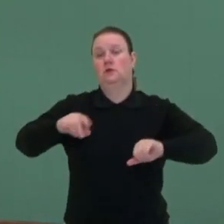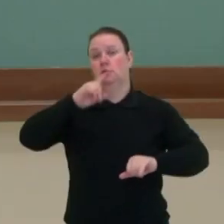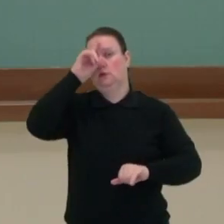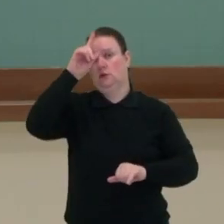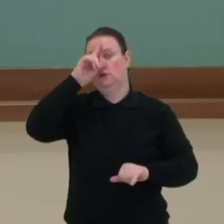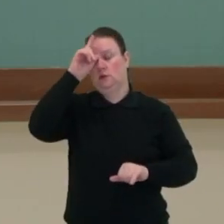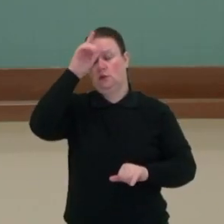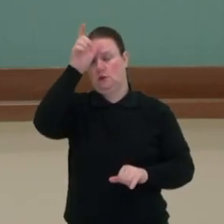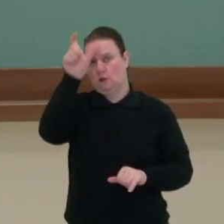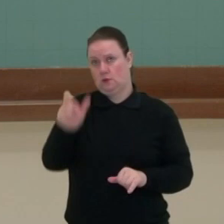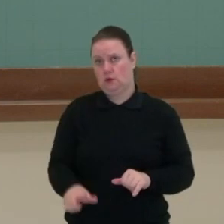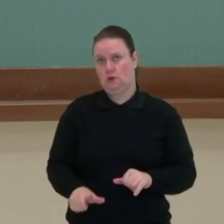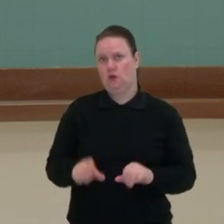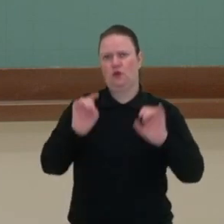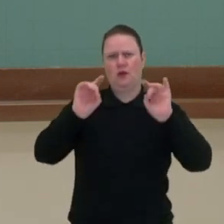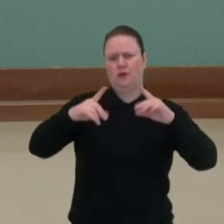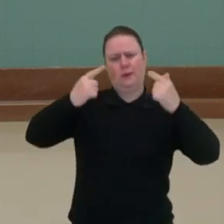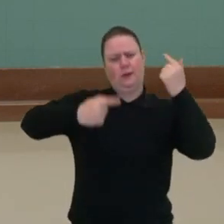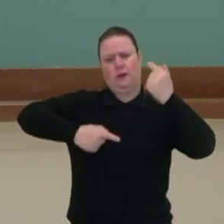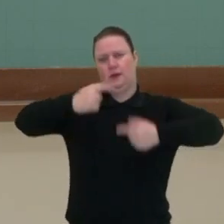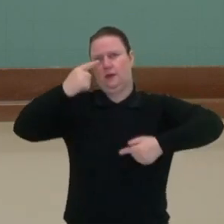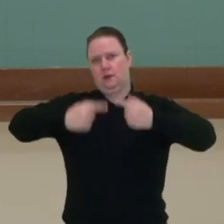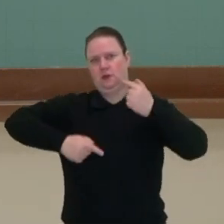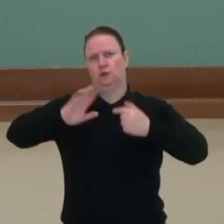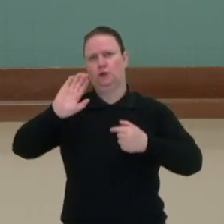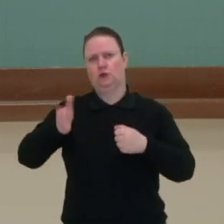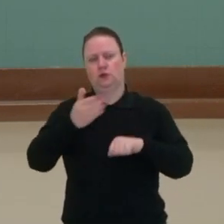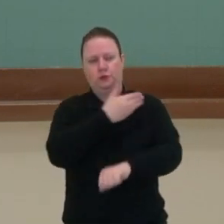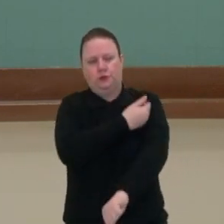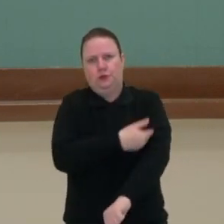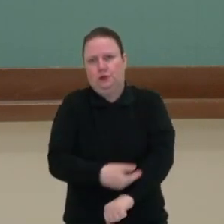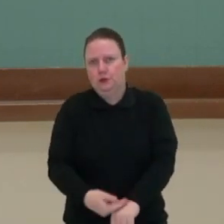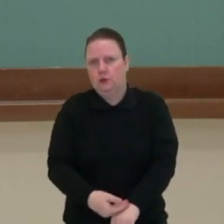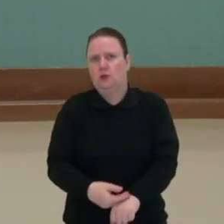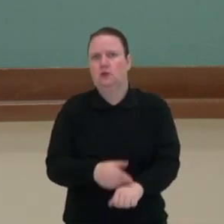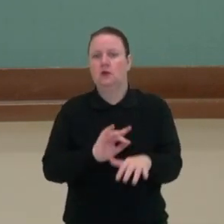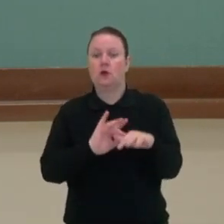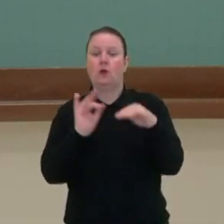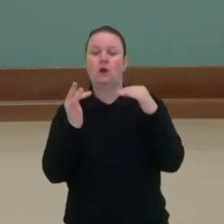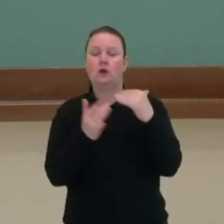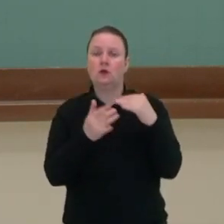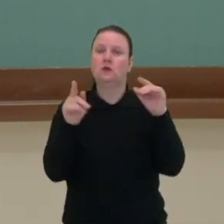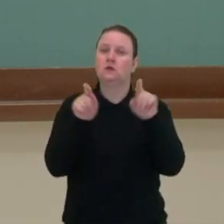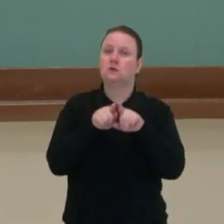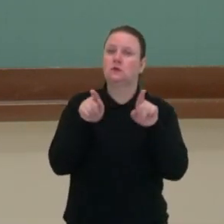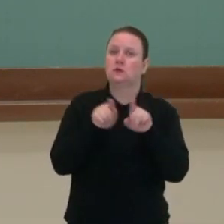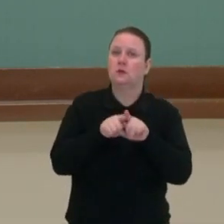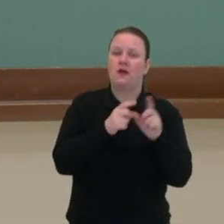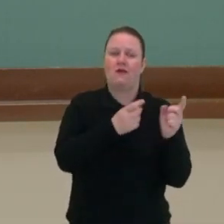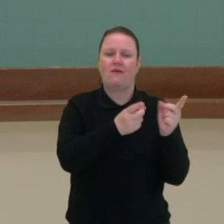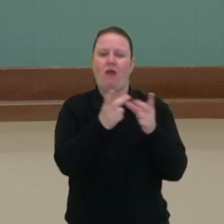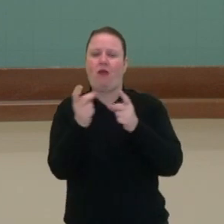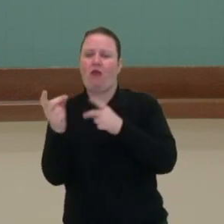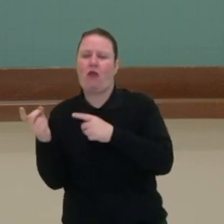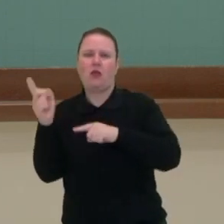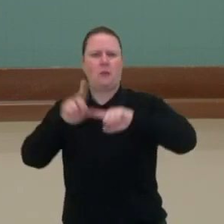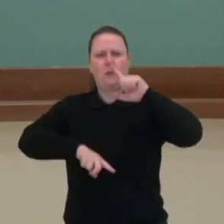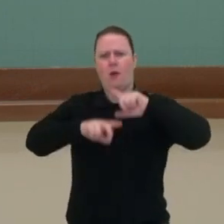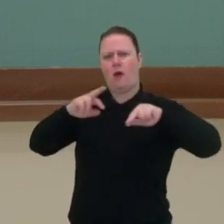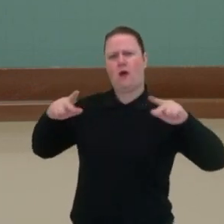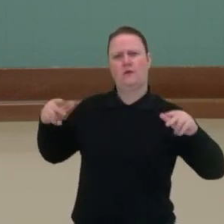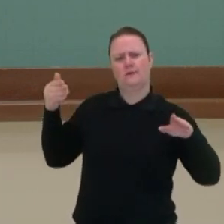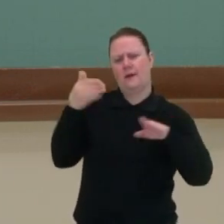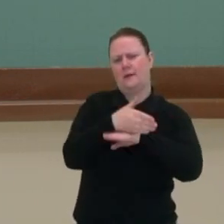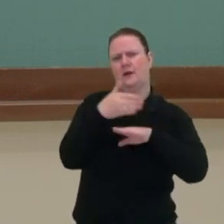candidato. Aliás, não só na política, você está acostumado ao alcance do poder das redes sociais na venda de outros produtos que você tem